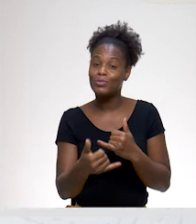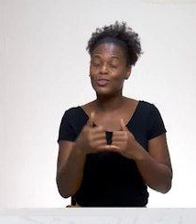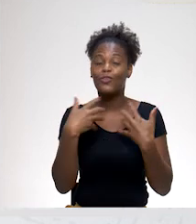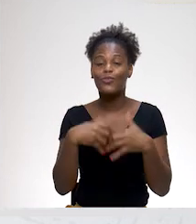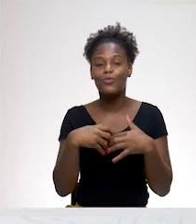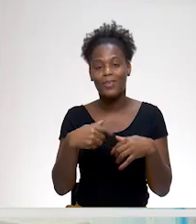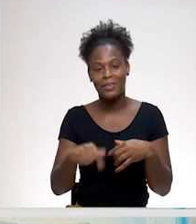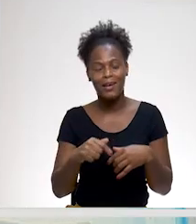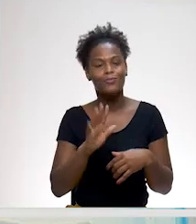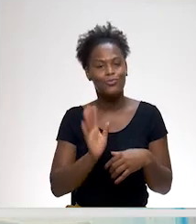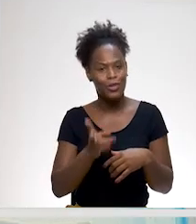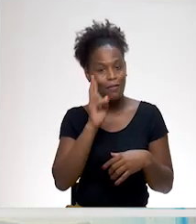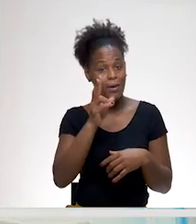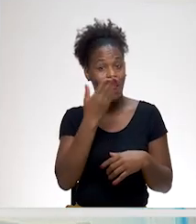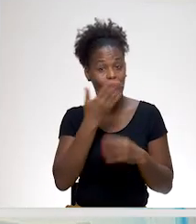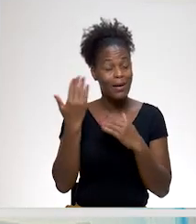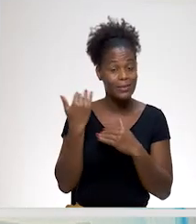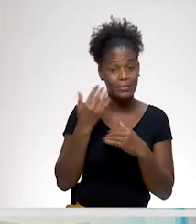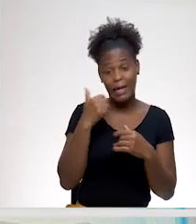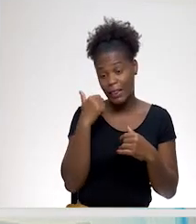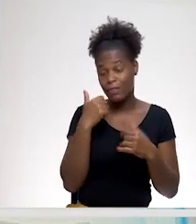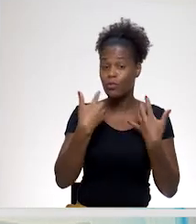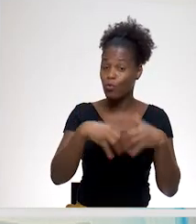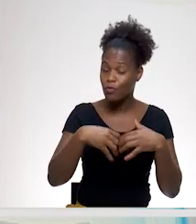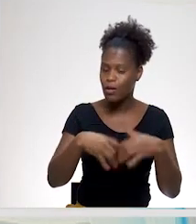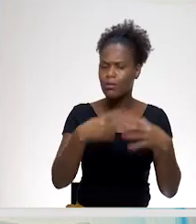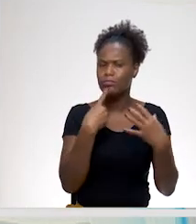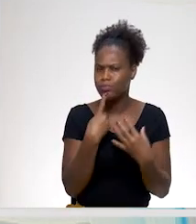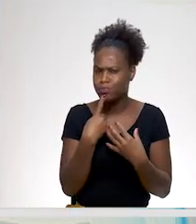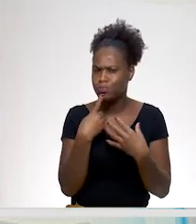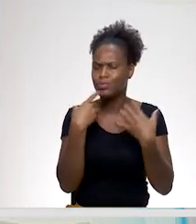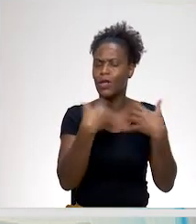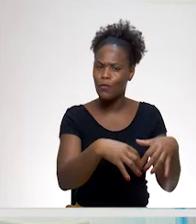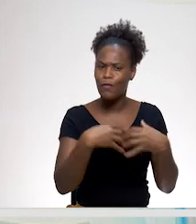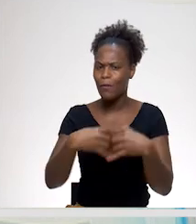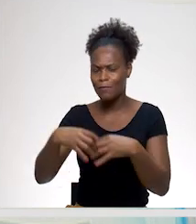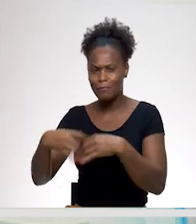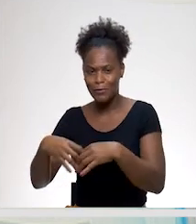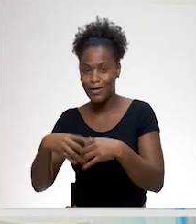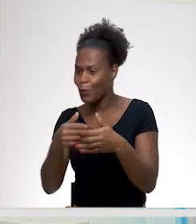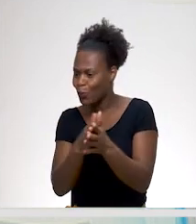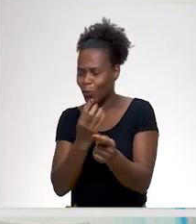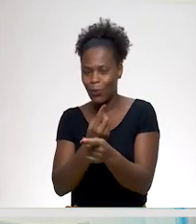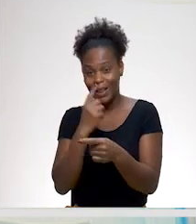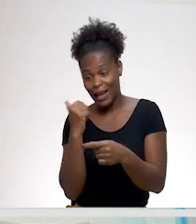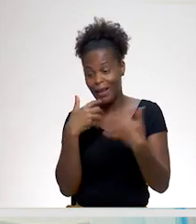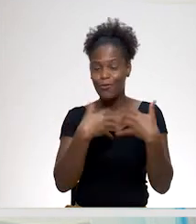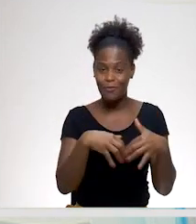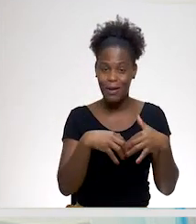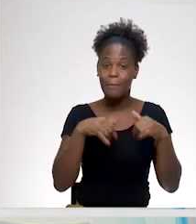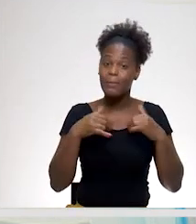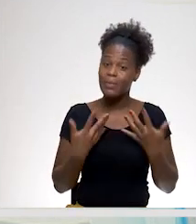pela dúvida. Já vimos na aula que Descartes duvidou de muita coisa, ou se não, de tudo. E